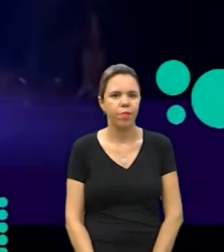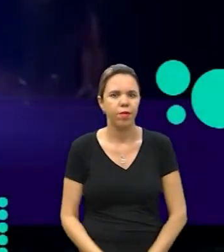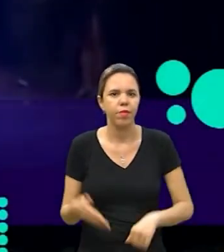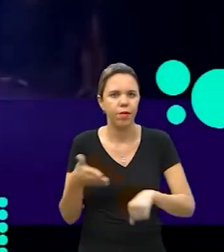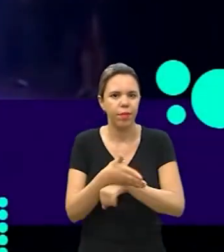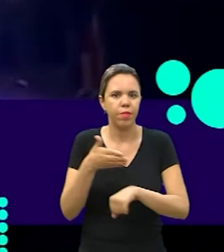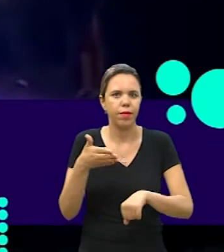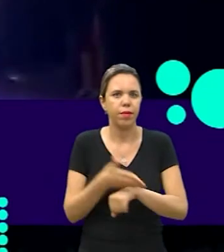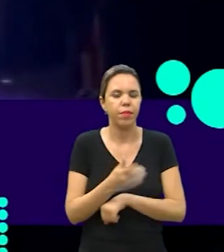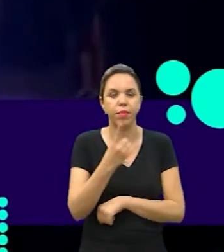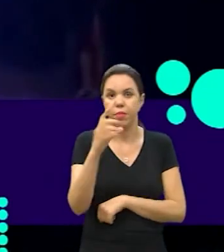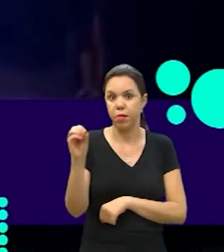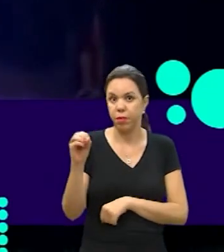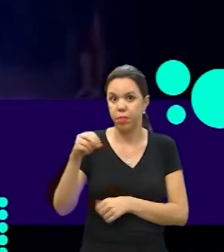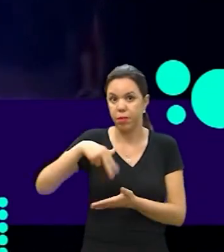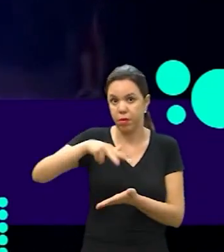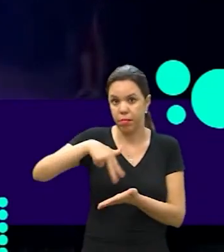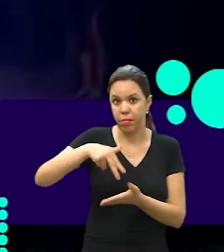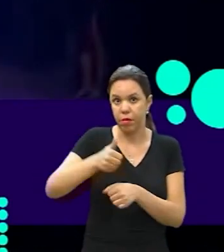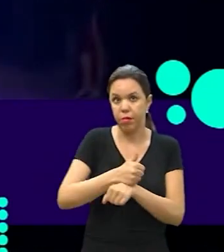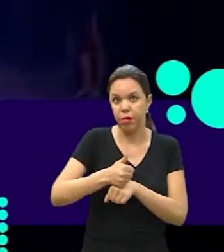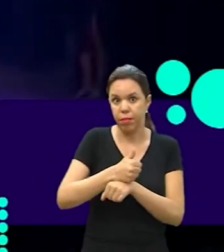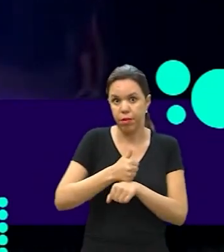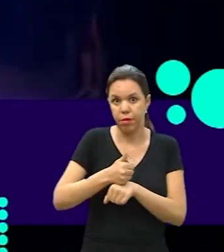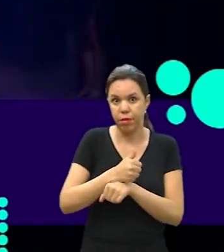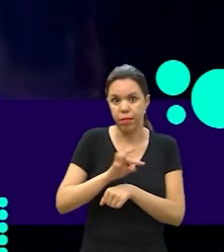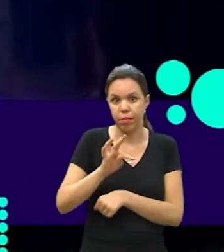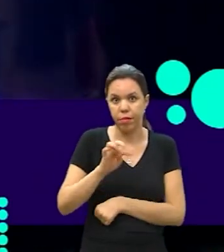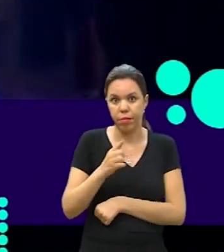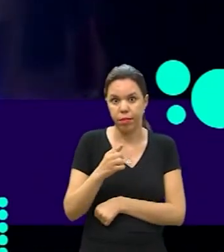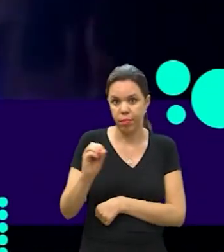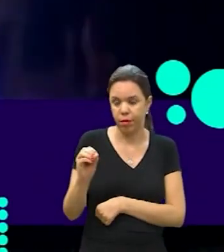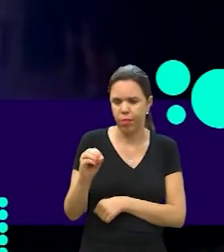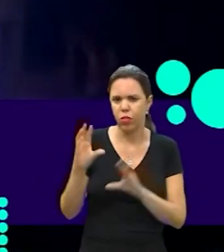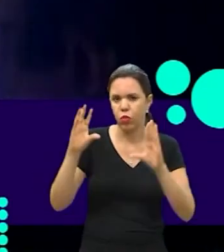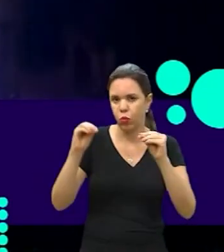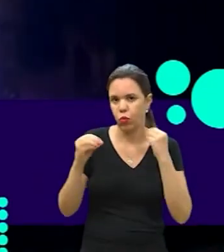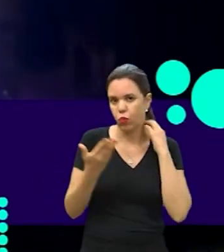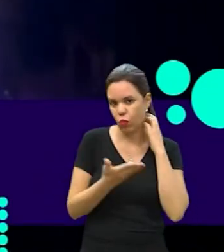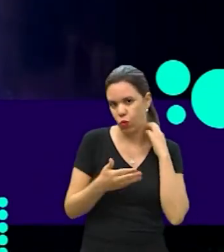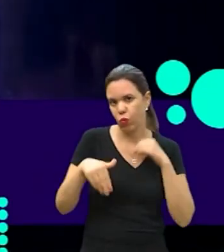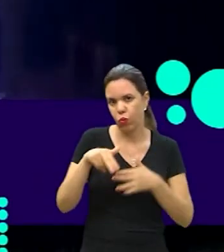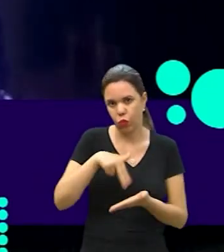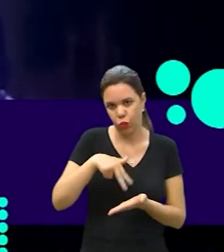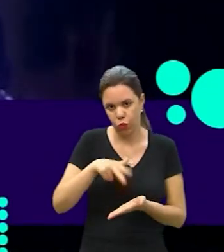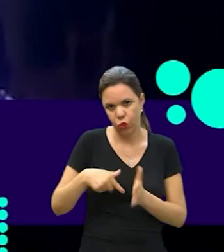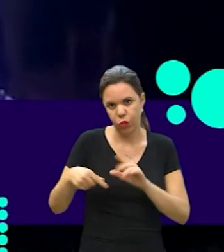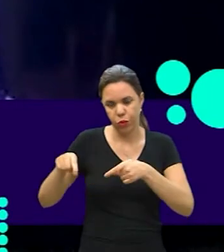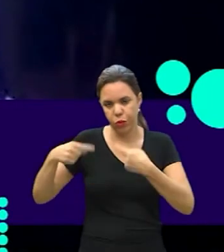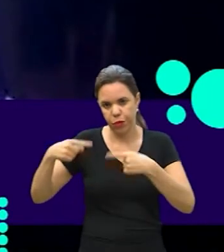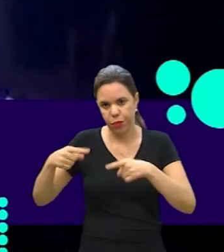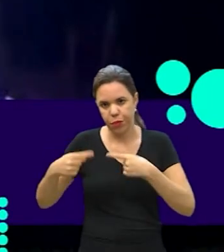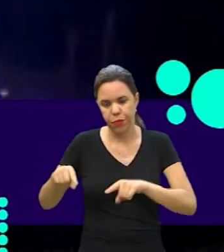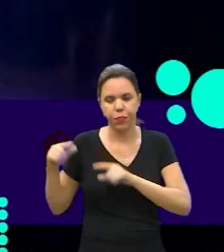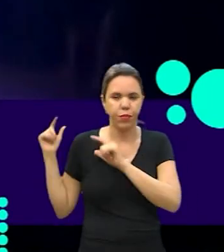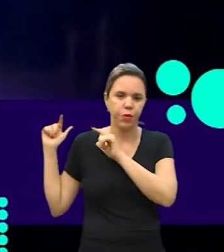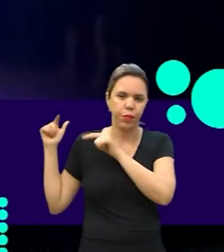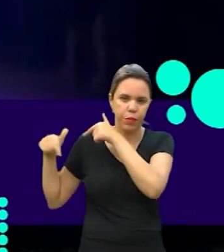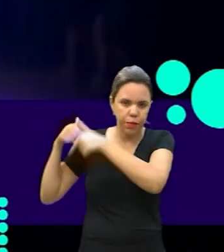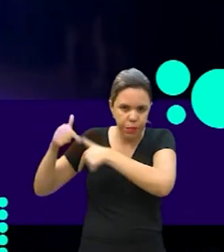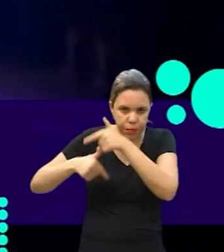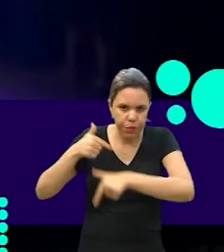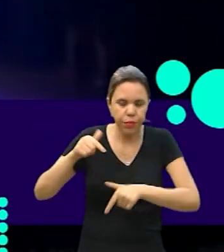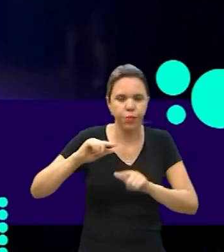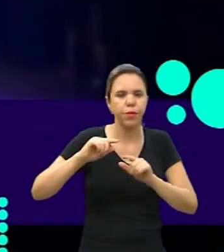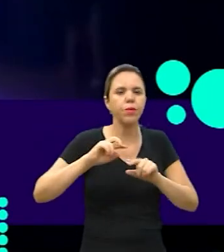Com a participação de 10 bailarinos de tango, o espetáculo Uma Noite de Tango, o musical, mostra a trajetória do